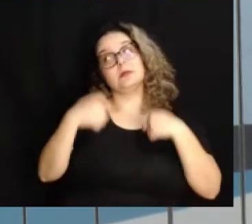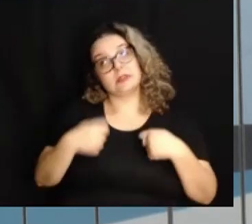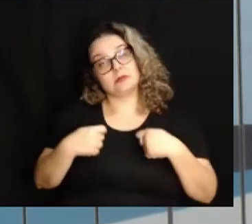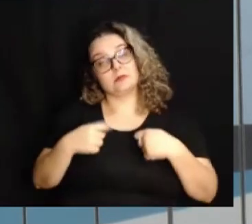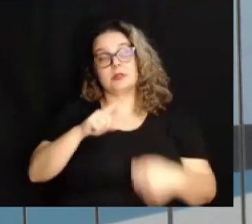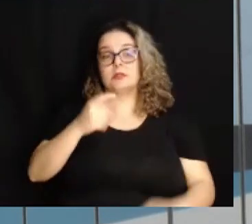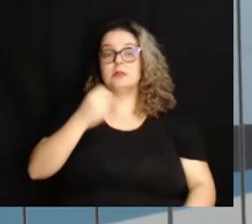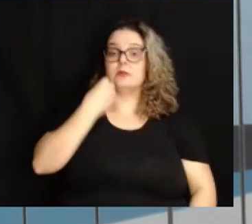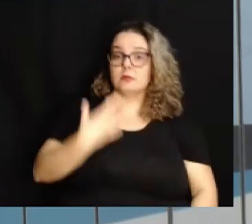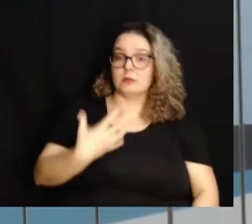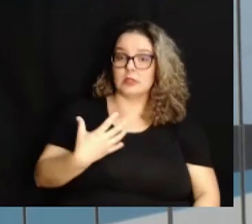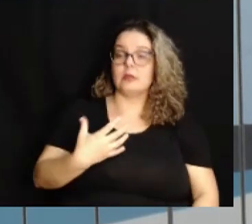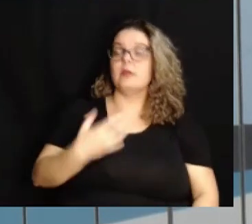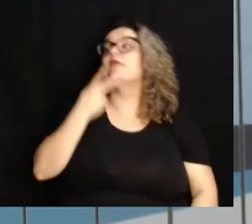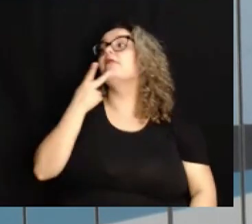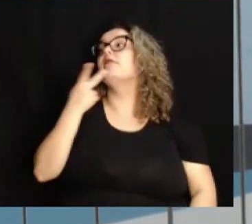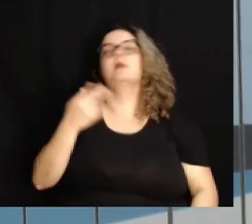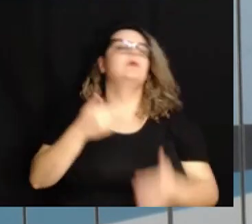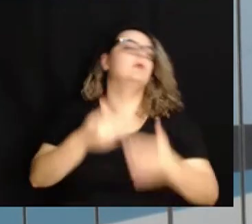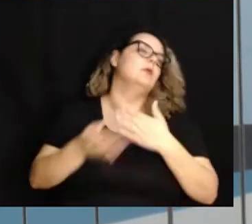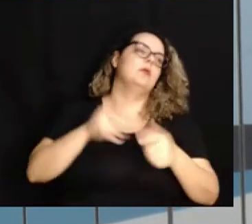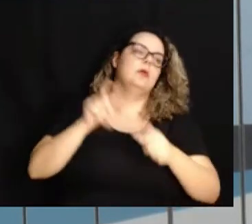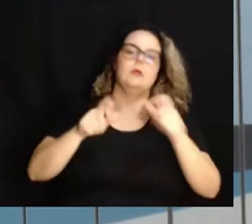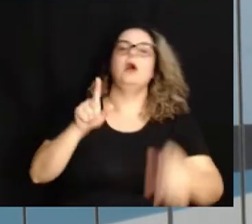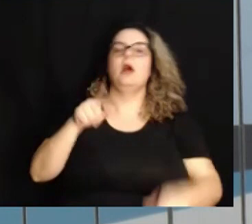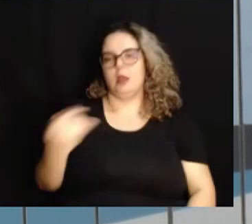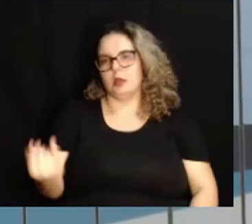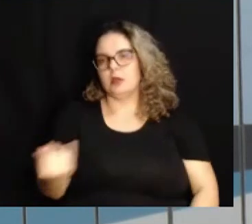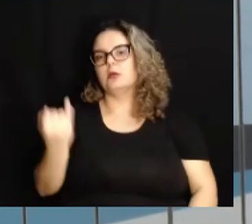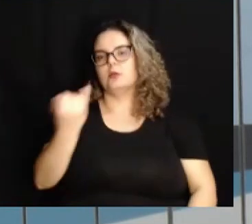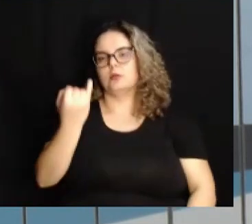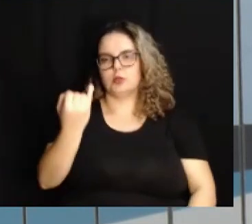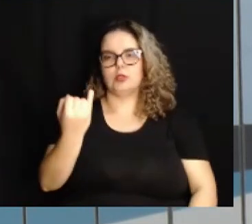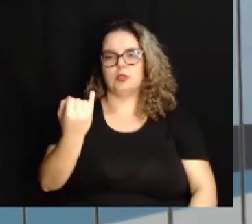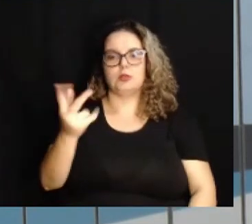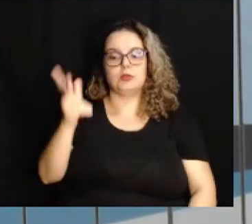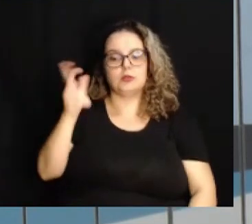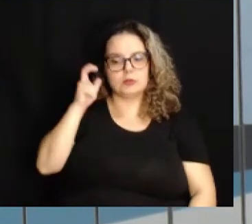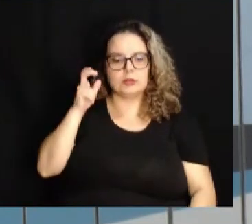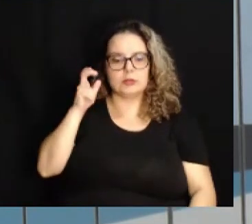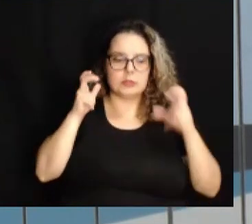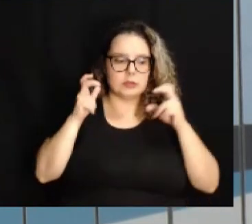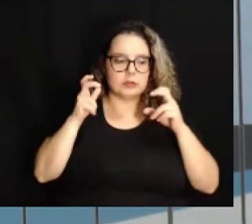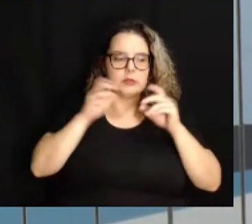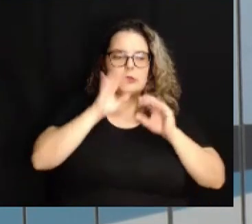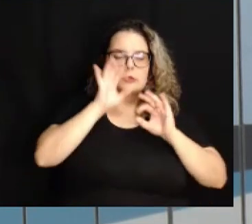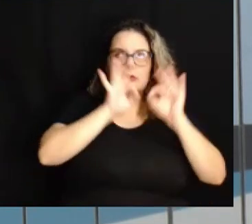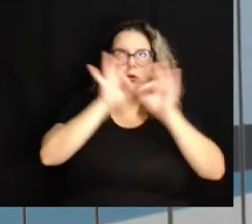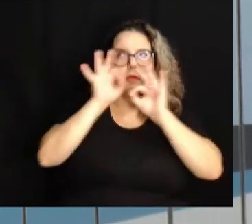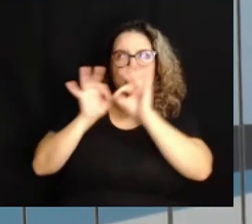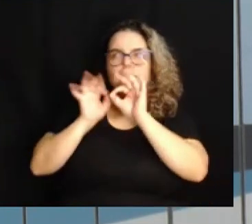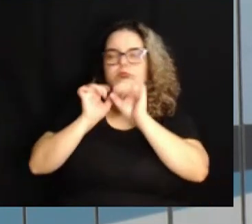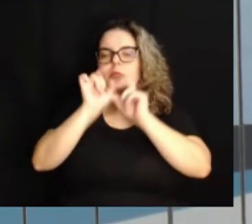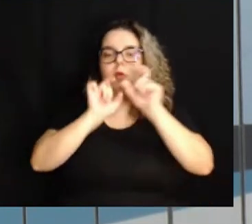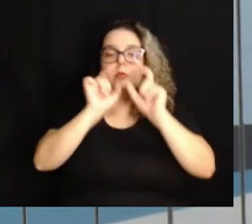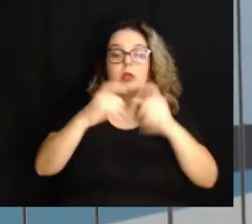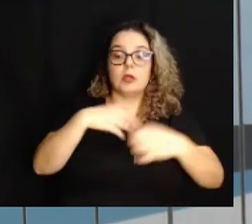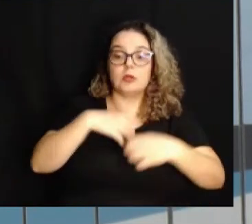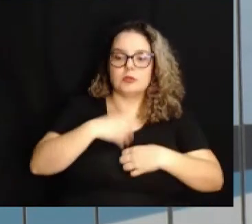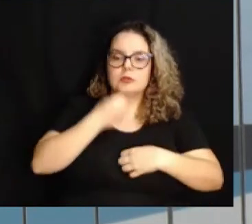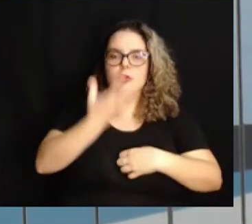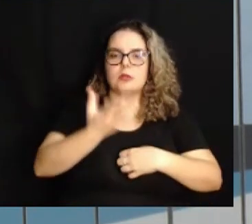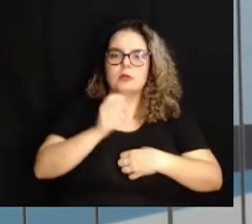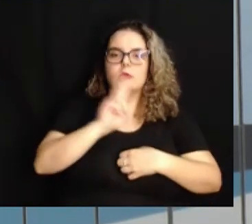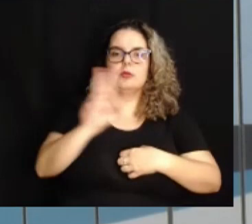pessoa, mas fale, é muito importante para você se ouvir, organizar essas palavras e dar palavras para esse sofrimento e não evitar isso.